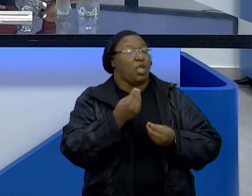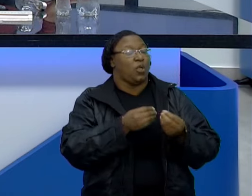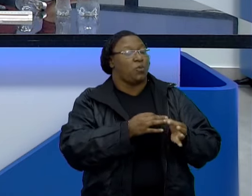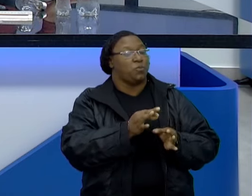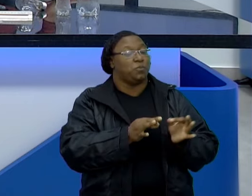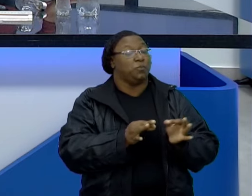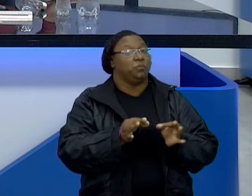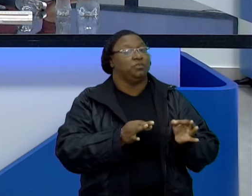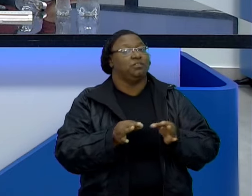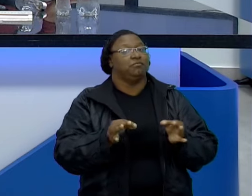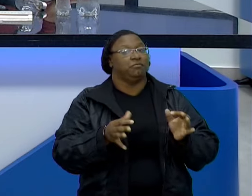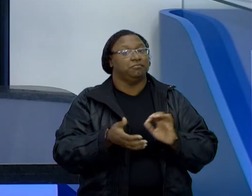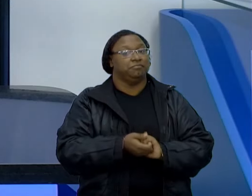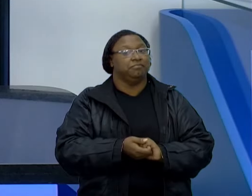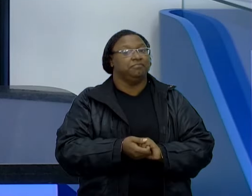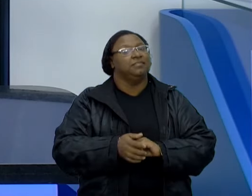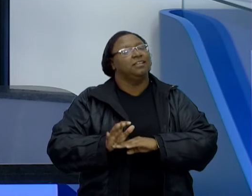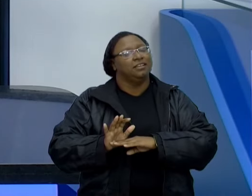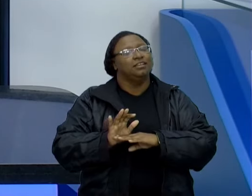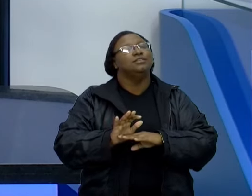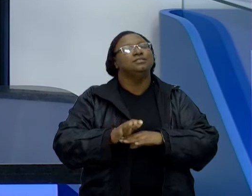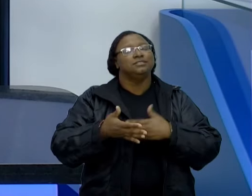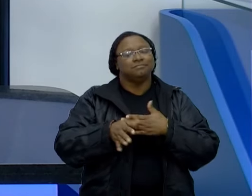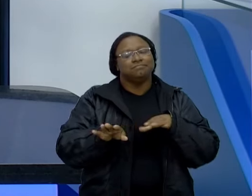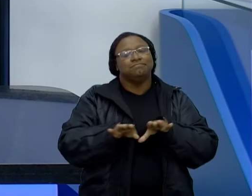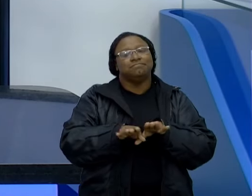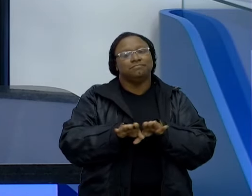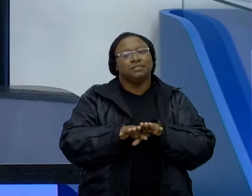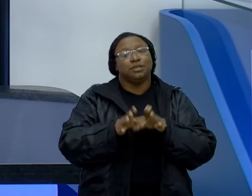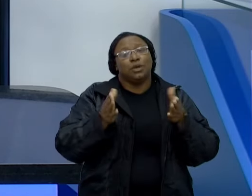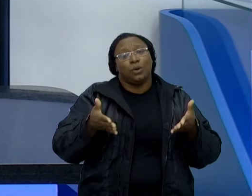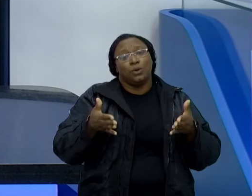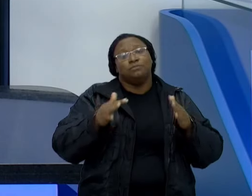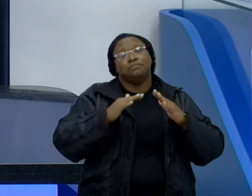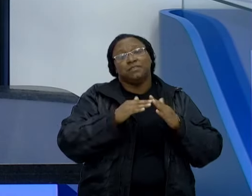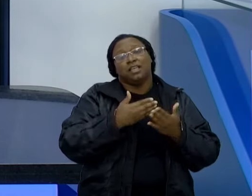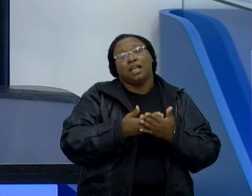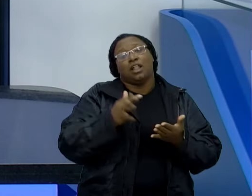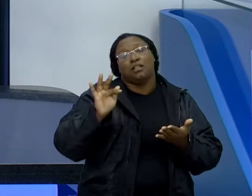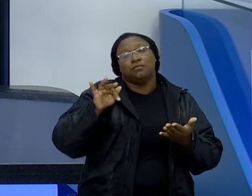aqui. Mas a gente vai ajudar, é claro. Hoje a aula chegou ao fim.